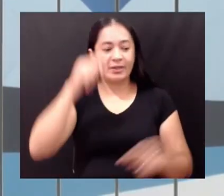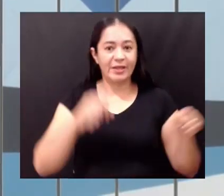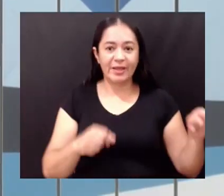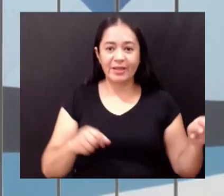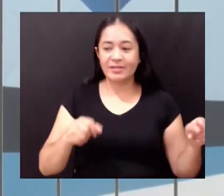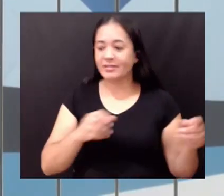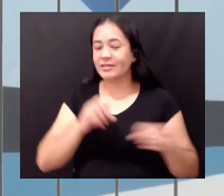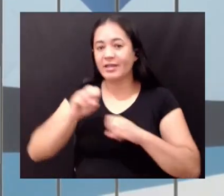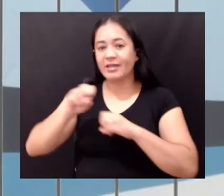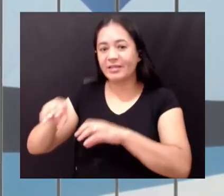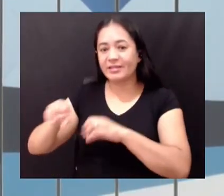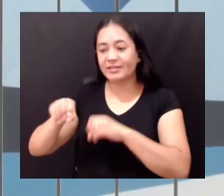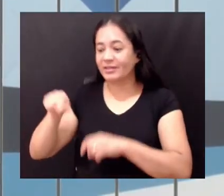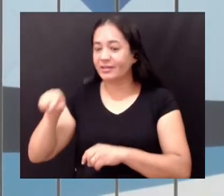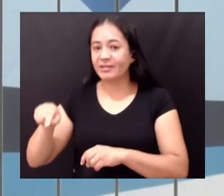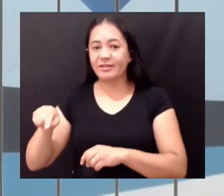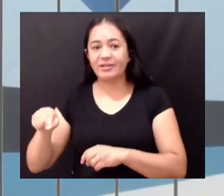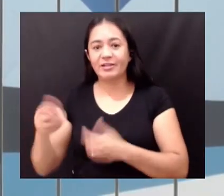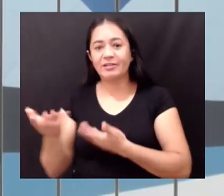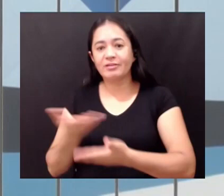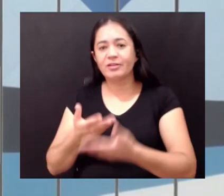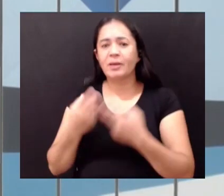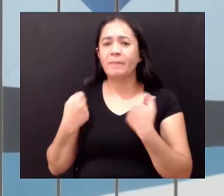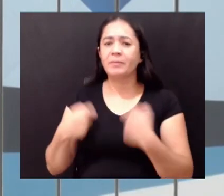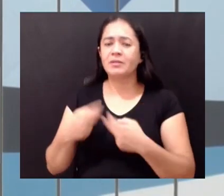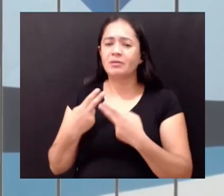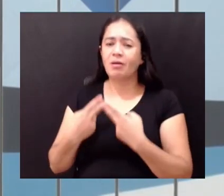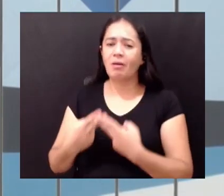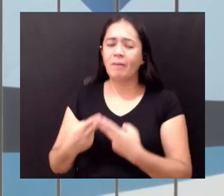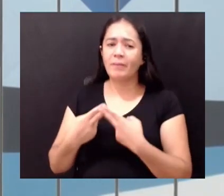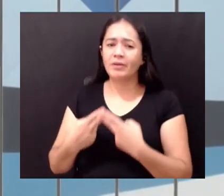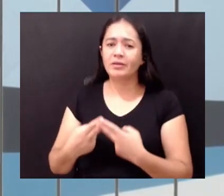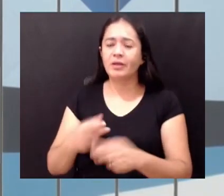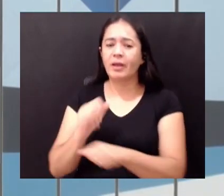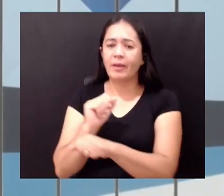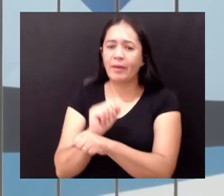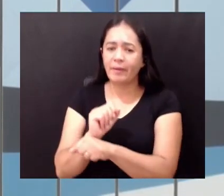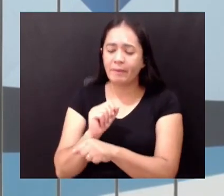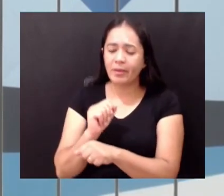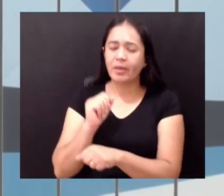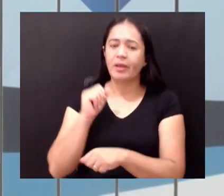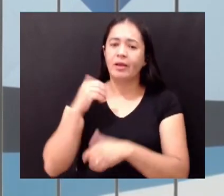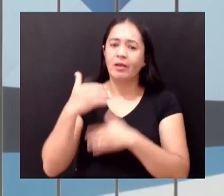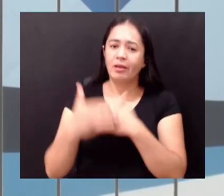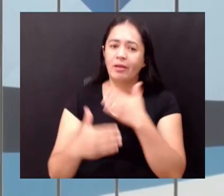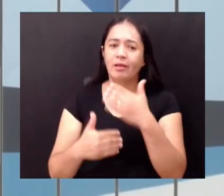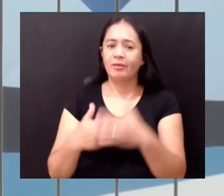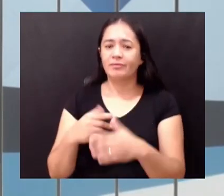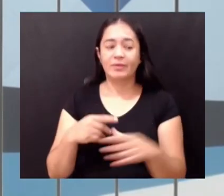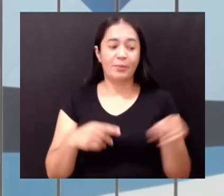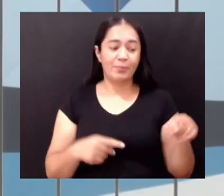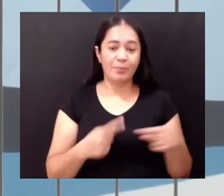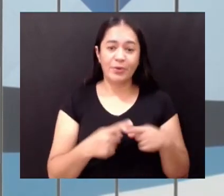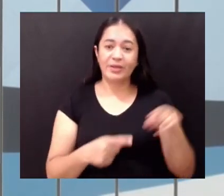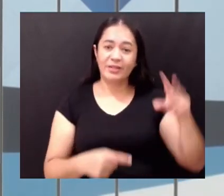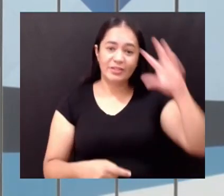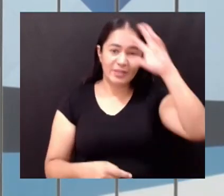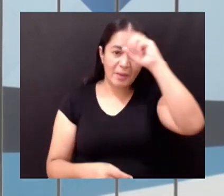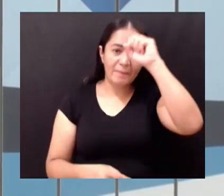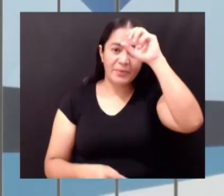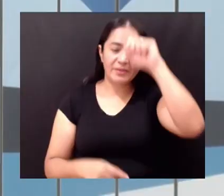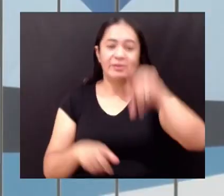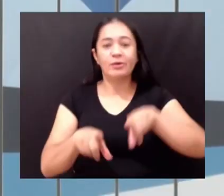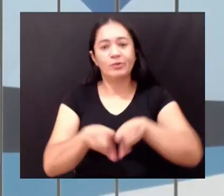jovem a ter mais paciência, né? A esperar o tempo das coisas. É o que eles aprenderam também, né? A gente aprendeu a